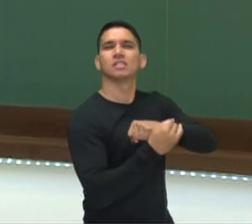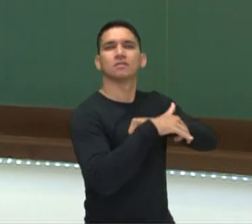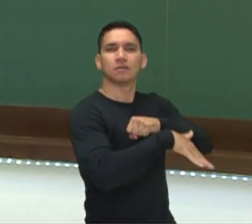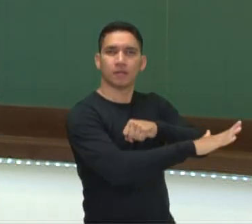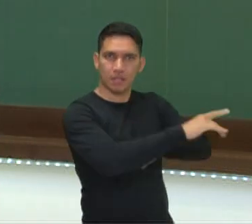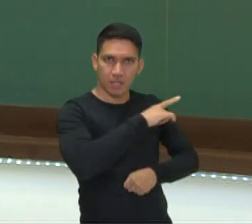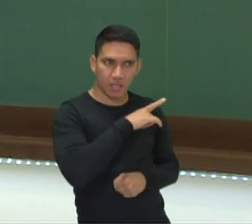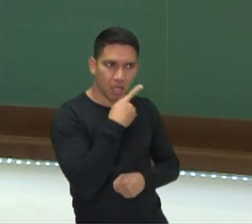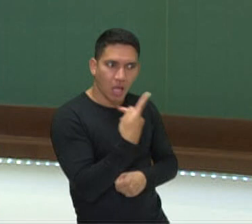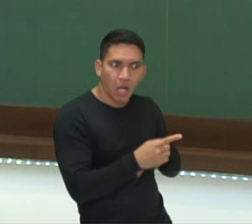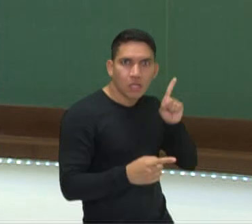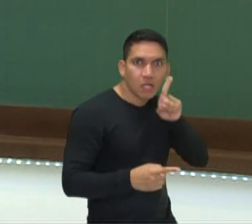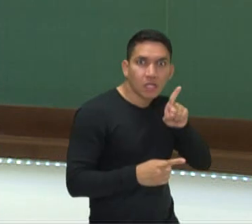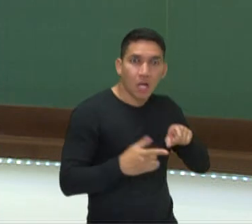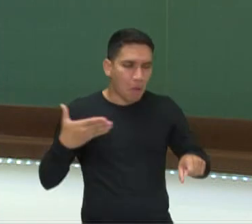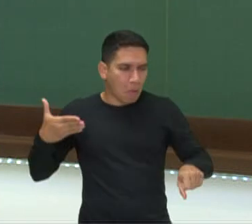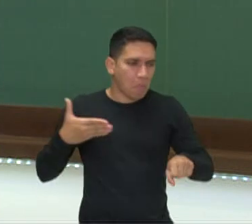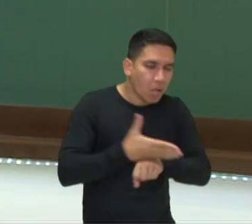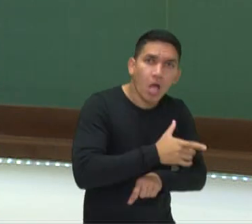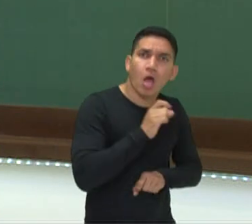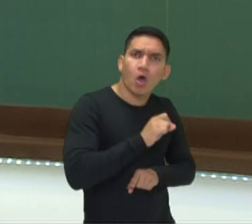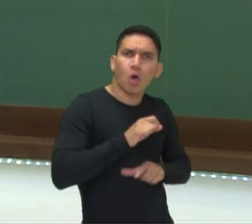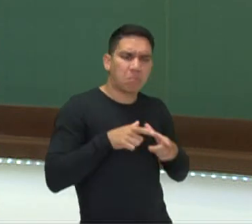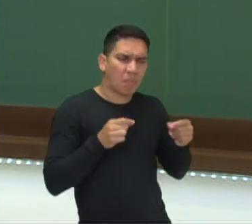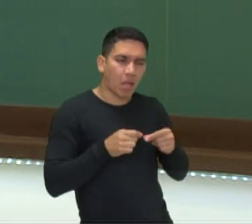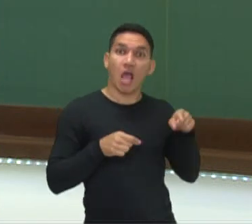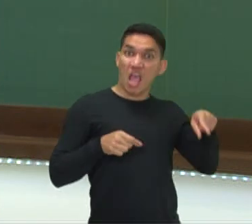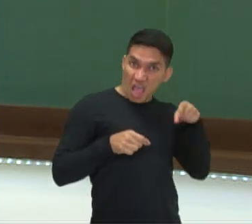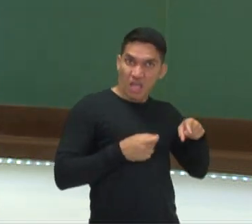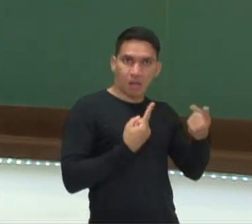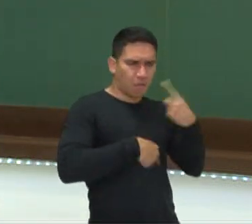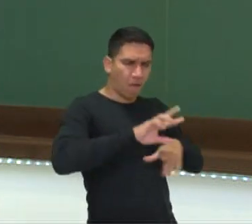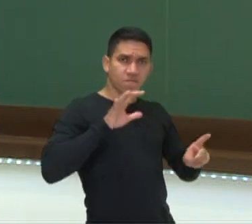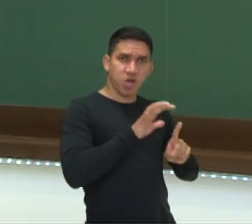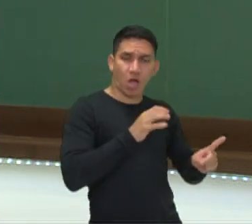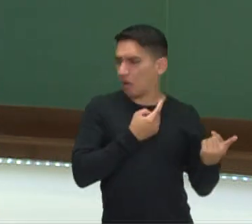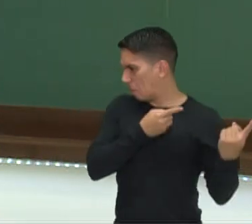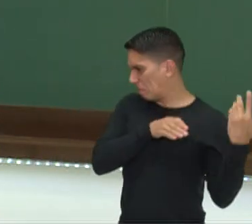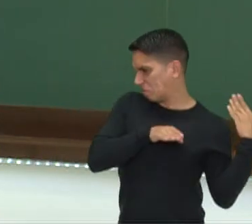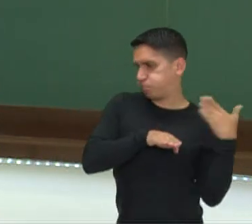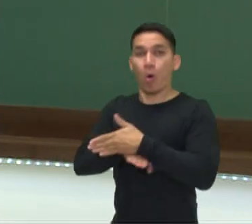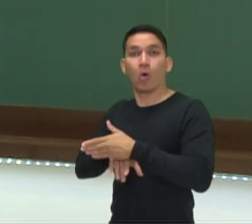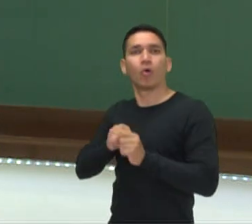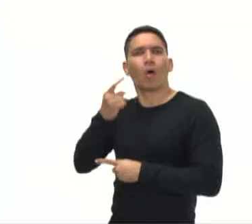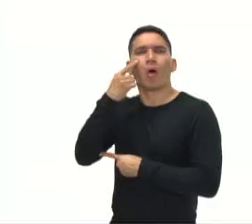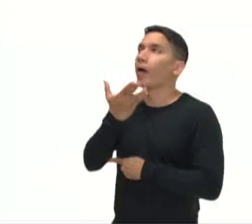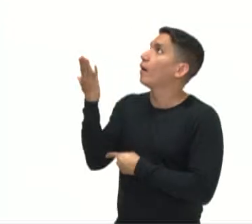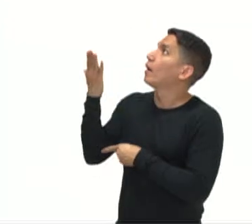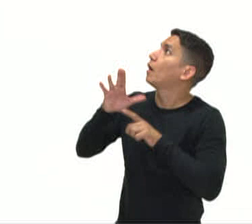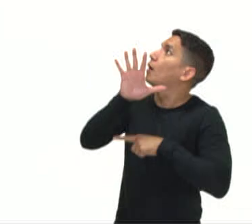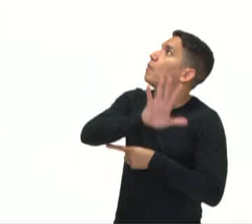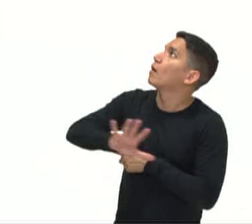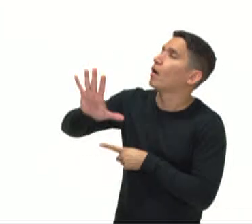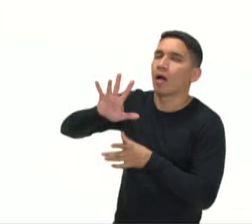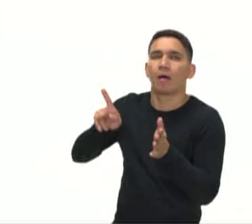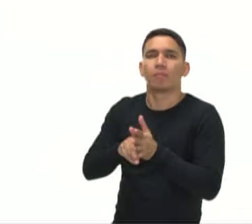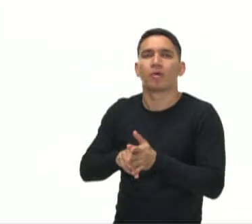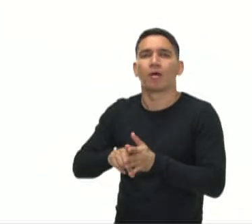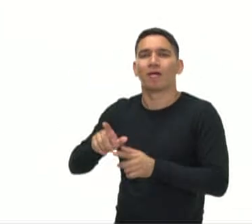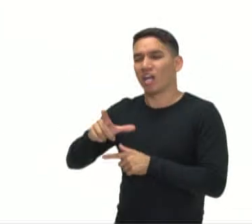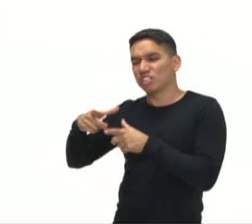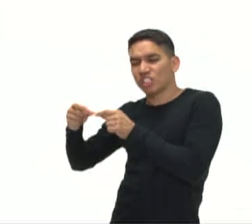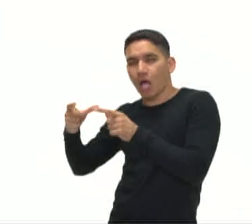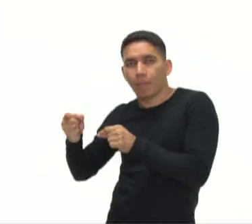Havaí, causou a entrada dos Estados Unidos na Segunda Guerra Mundial. Repare por este mapa, o Japão na Ásia, os Estados Unidos